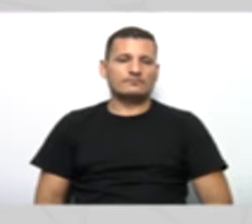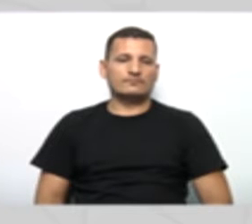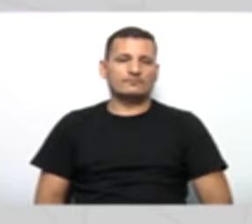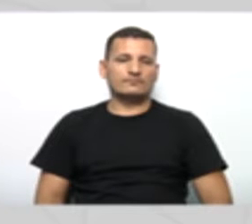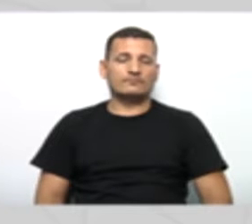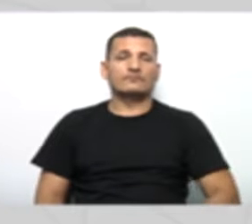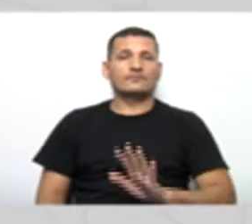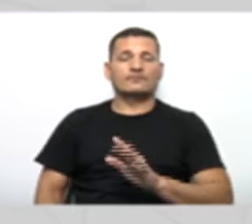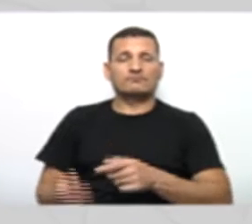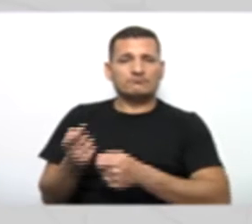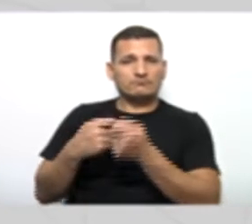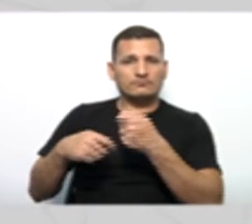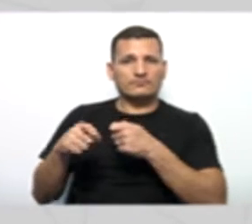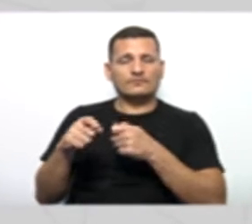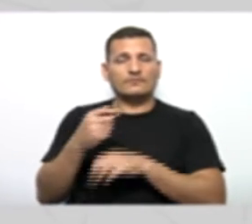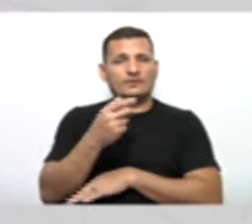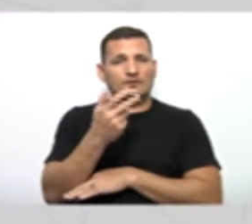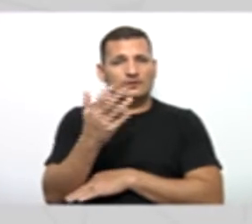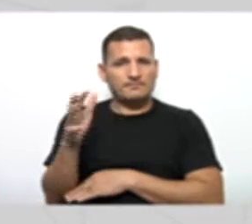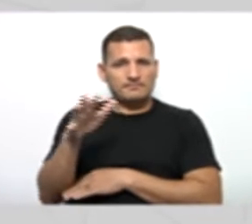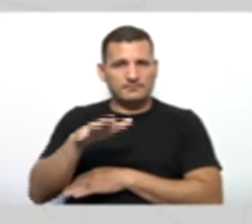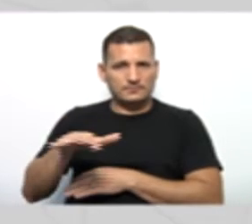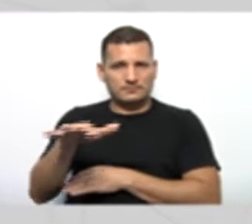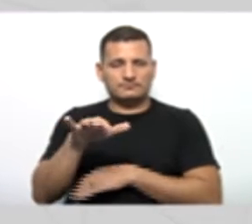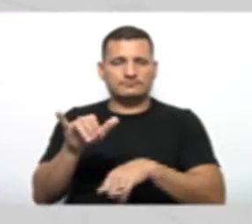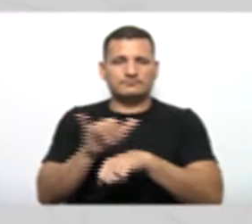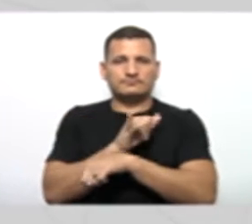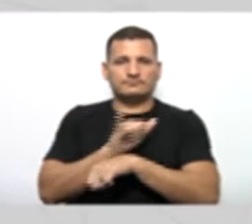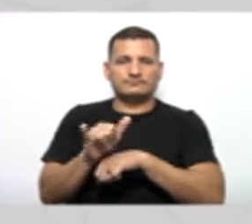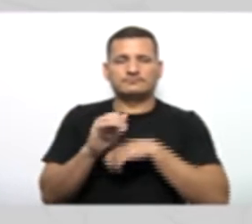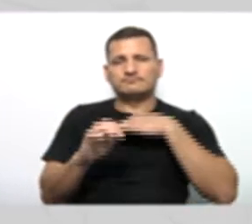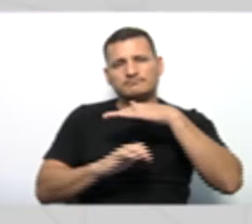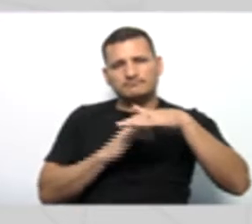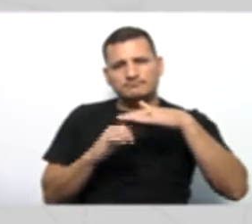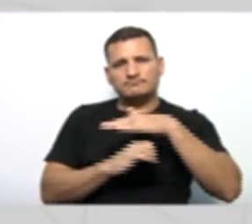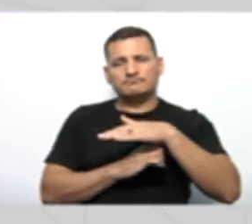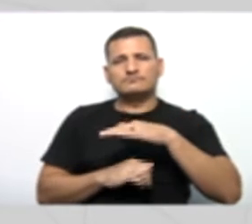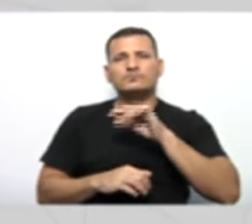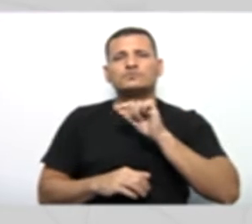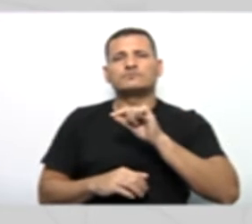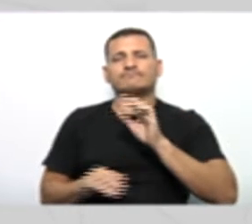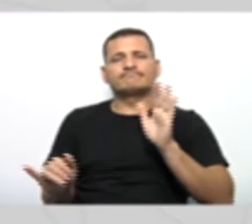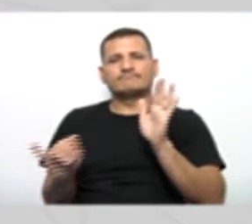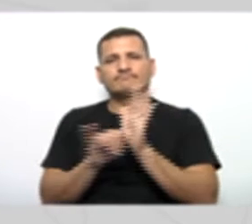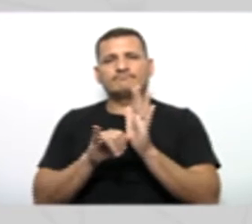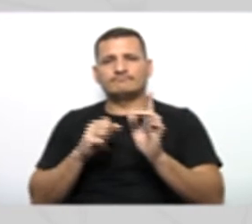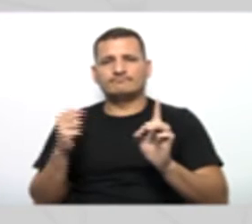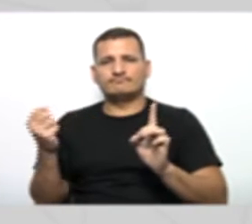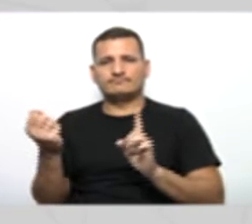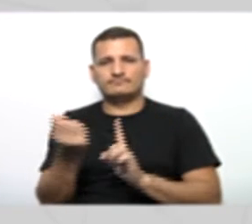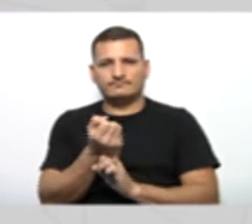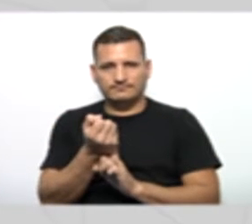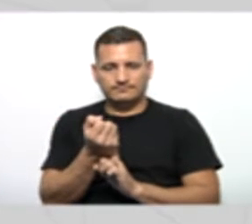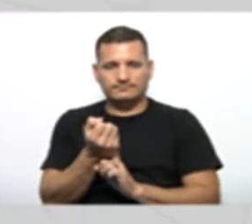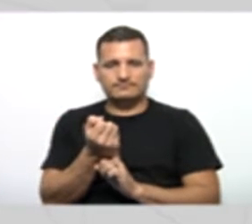Na gestão ambiental como estratégia, a empresa busca uma identidade social, ou seja,